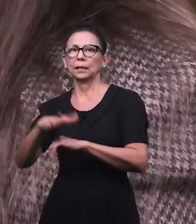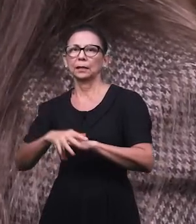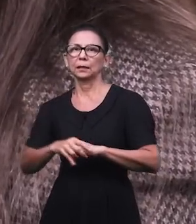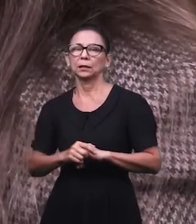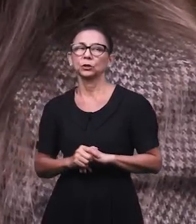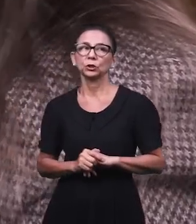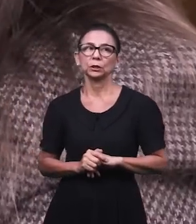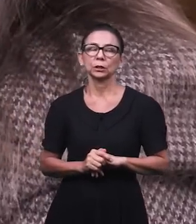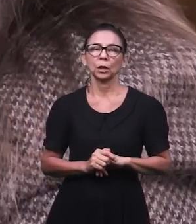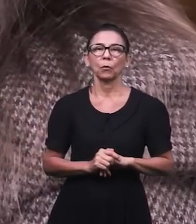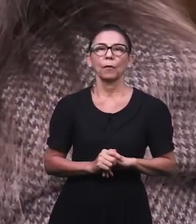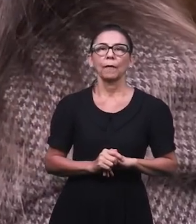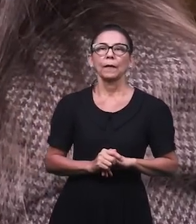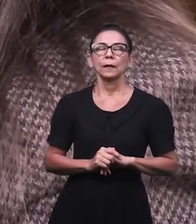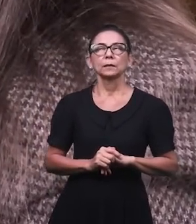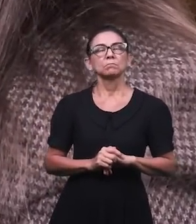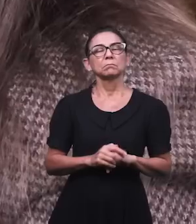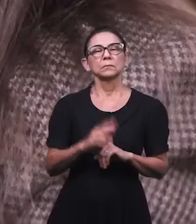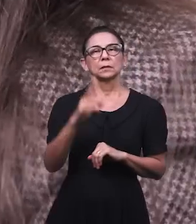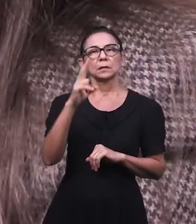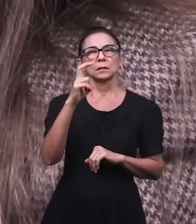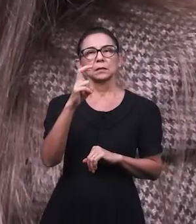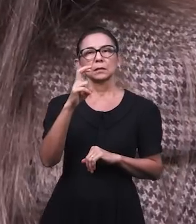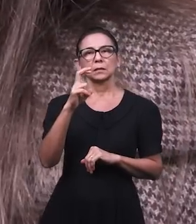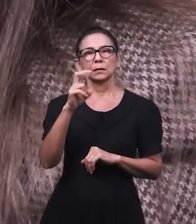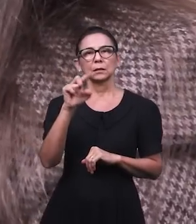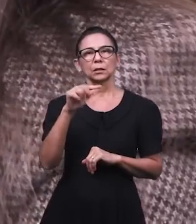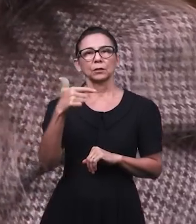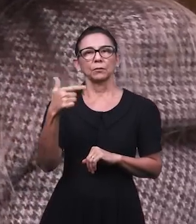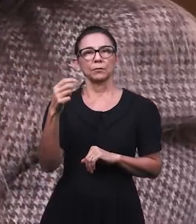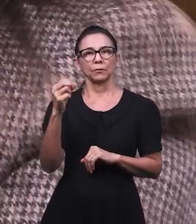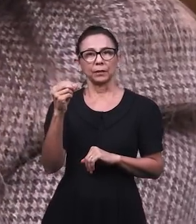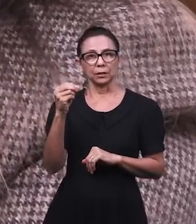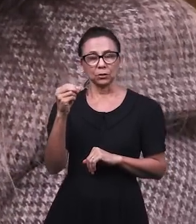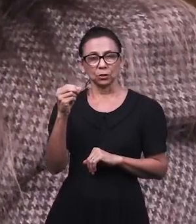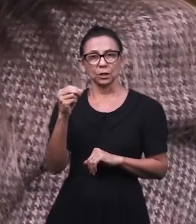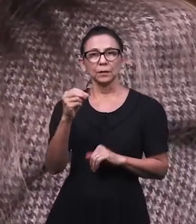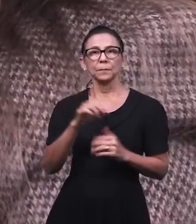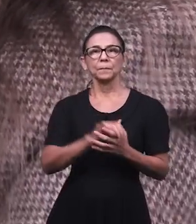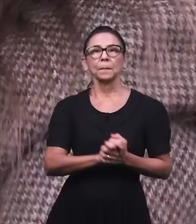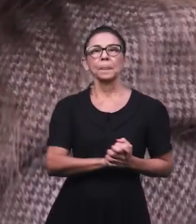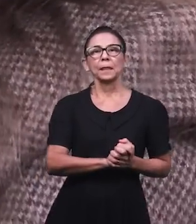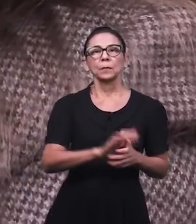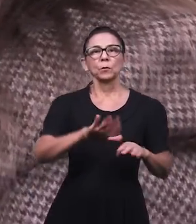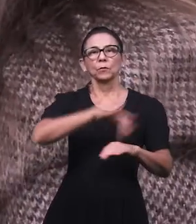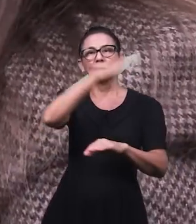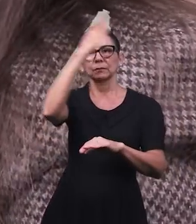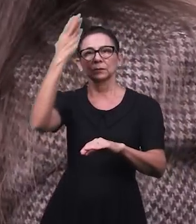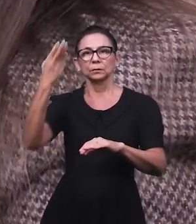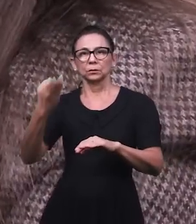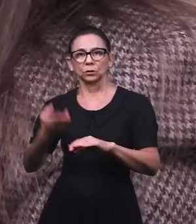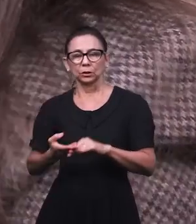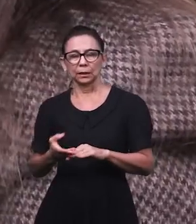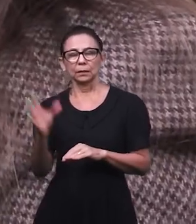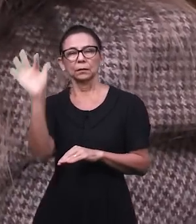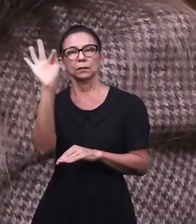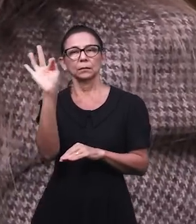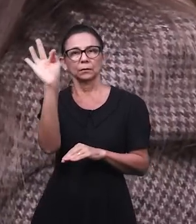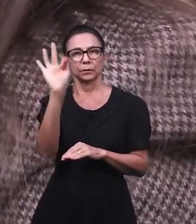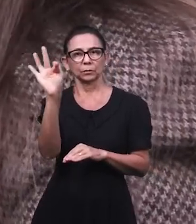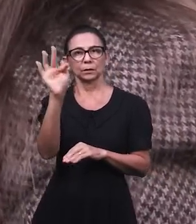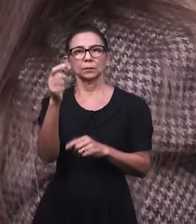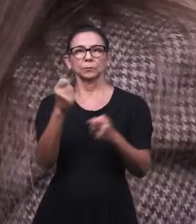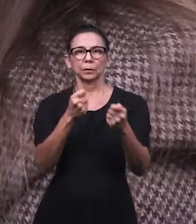eu deixava para voltar 10 horas da noite. Então eu saía de casa 5h20 da manhã e chegava em casa meia-noite. Passava o dia inteiro dentro da faculdade, todos os